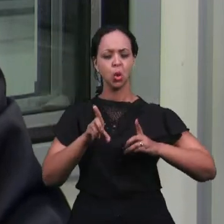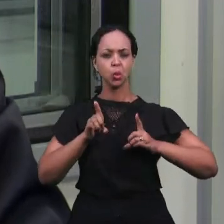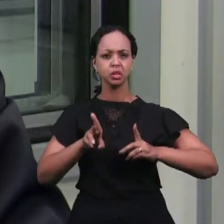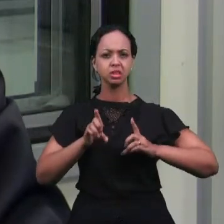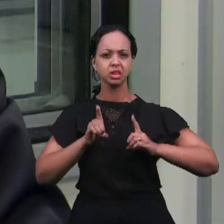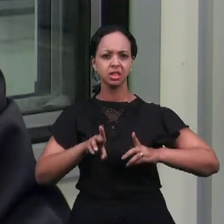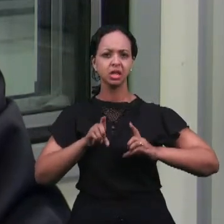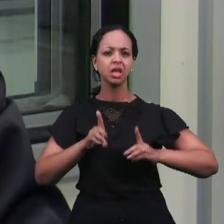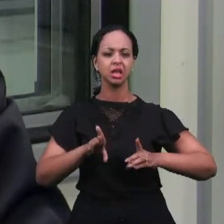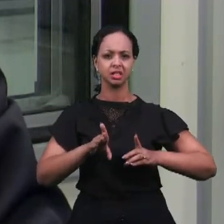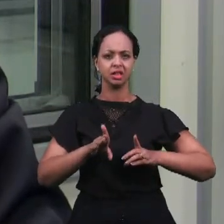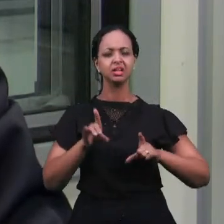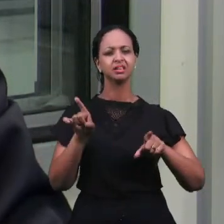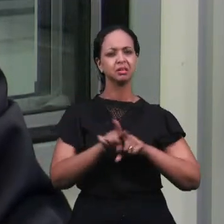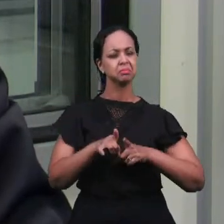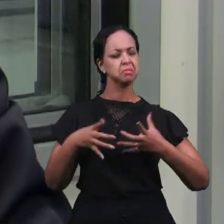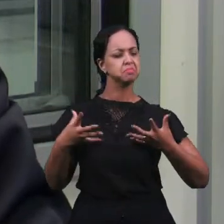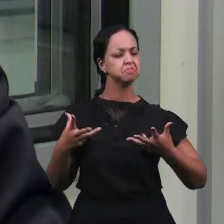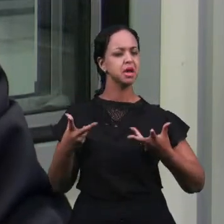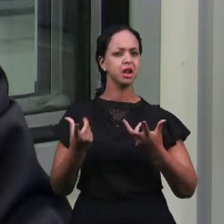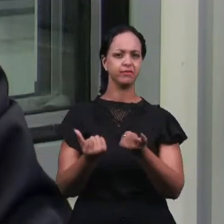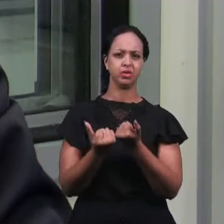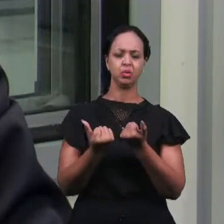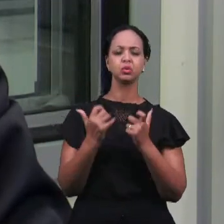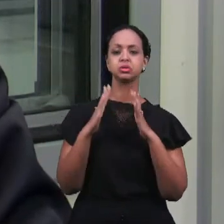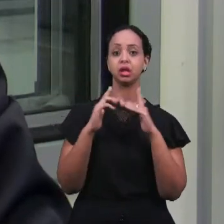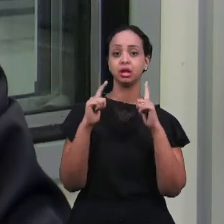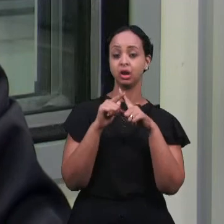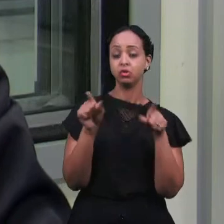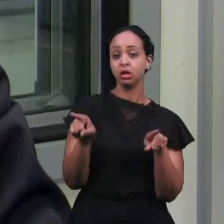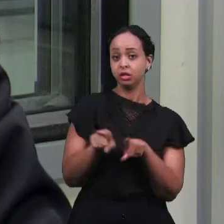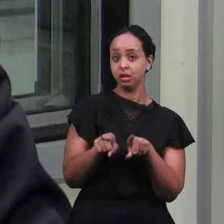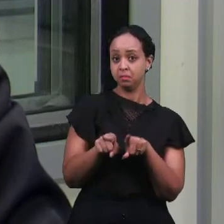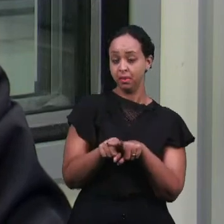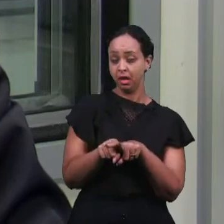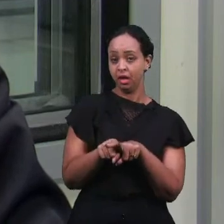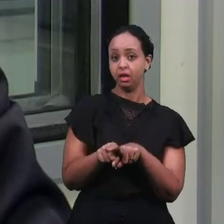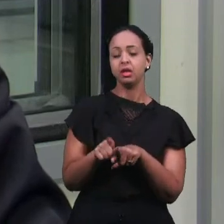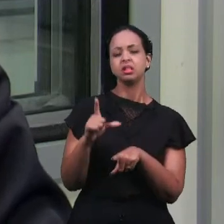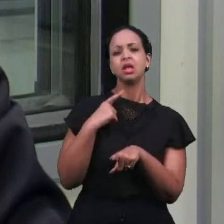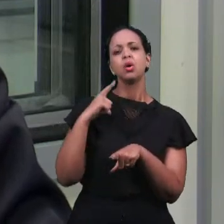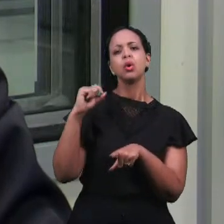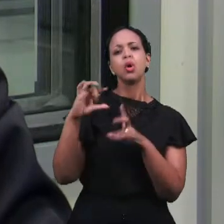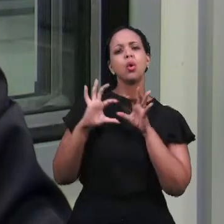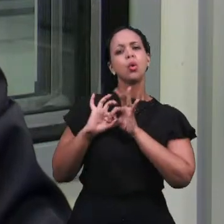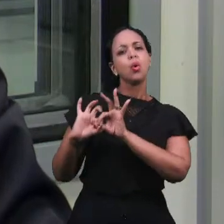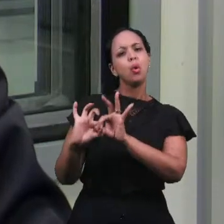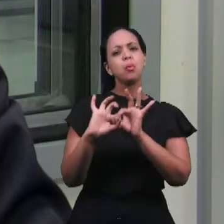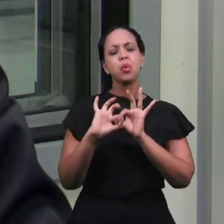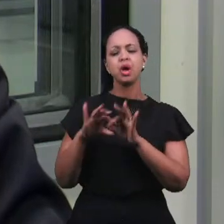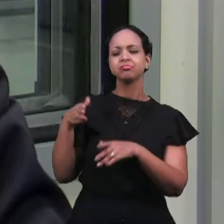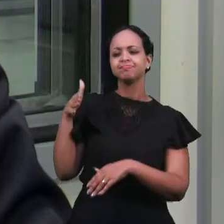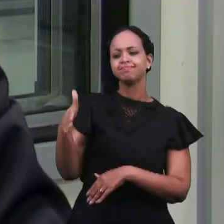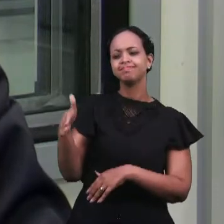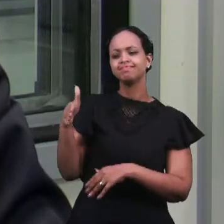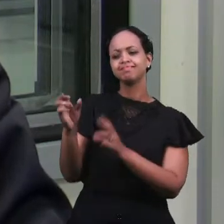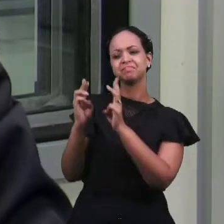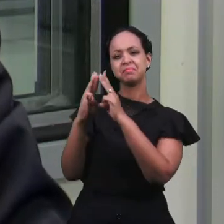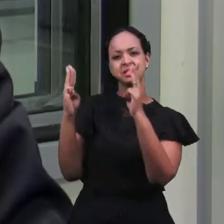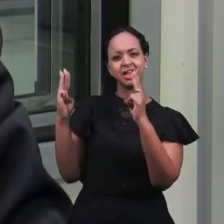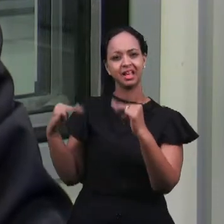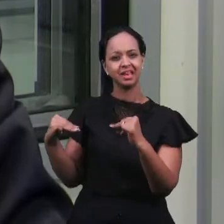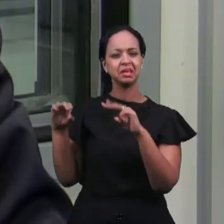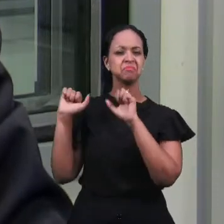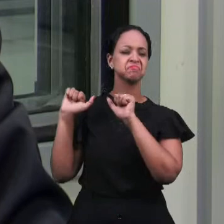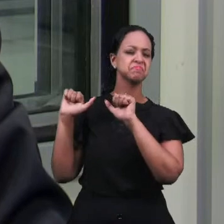bojo doutrinário, né, maravilhoso dessa obra. E, além disso, a comunhão, o estar no Manaim, a bênção que